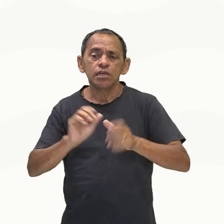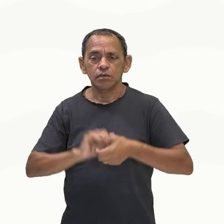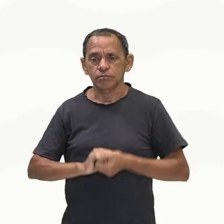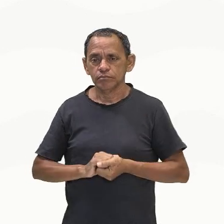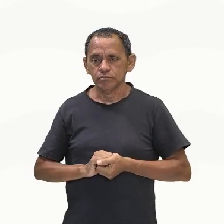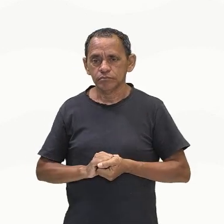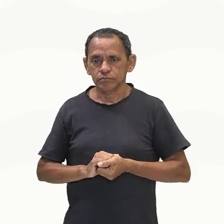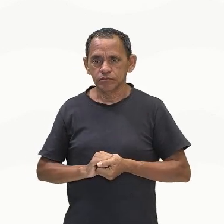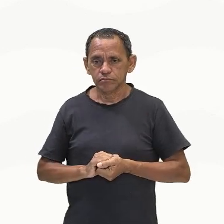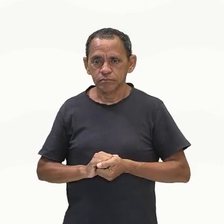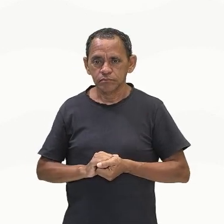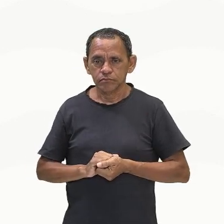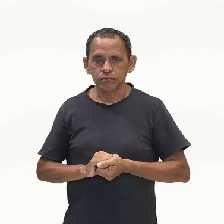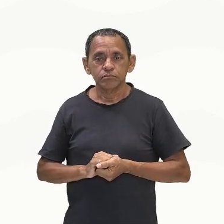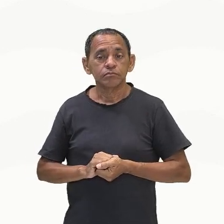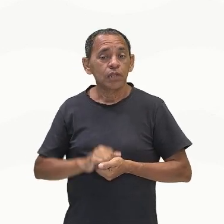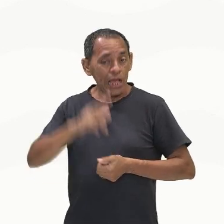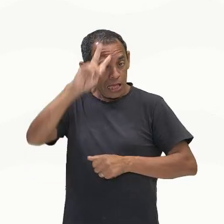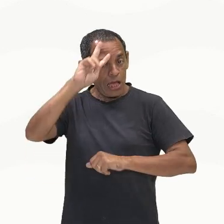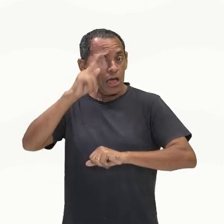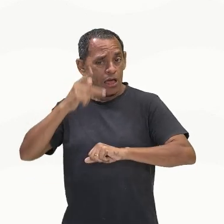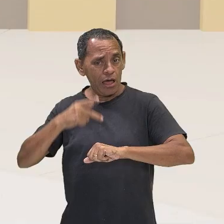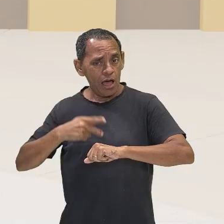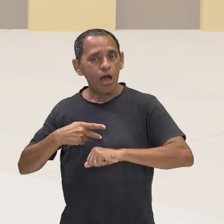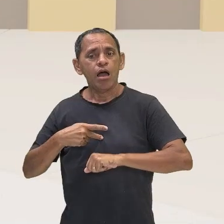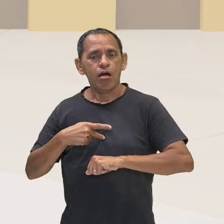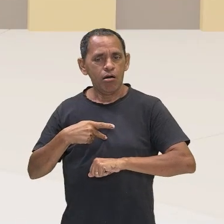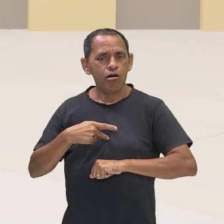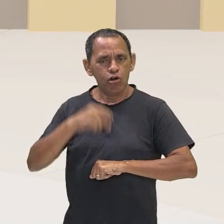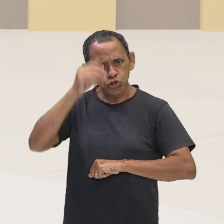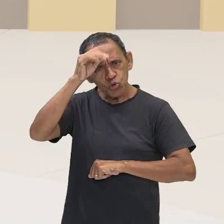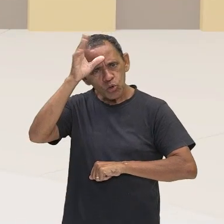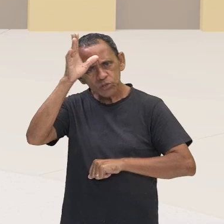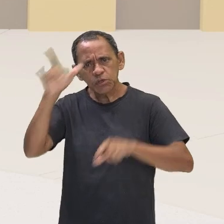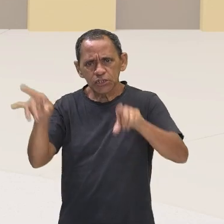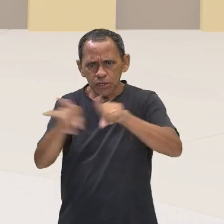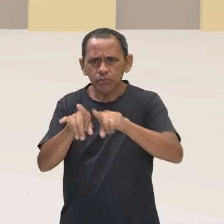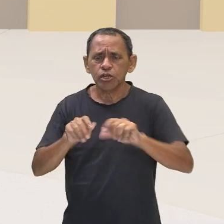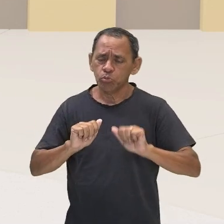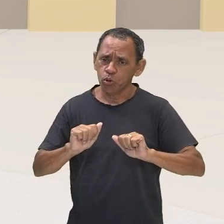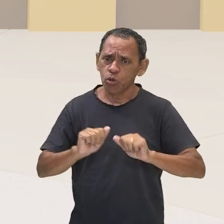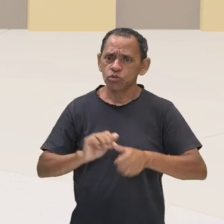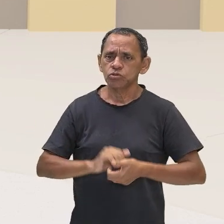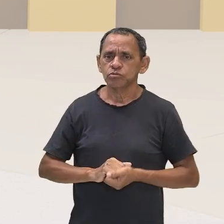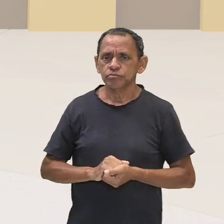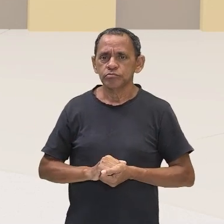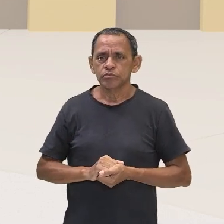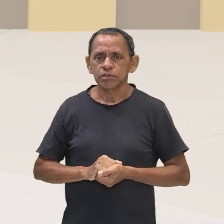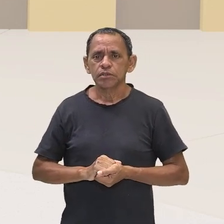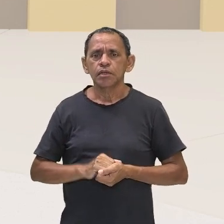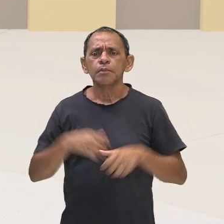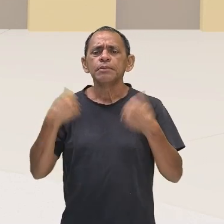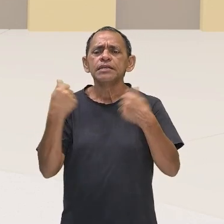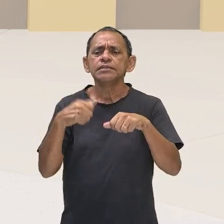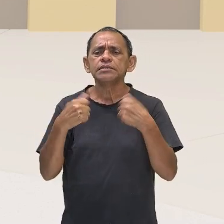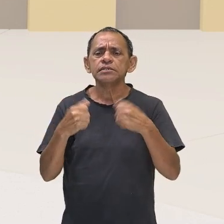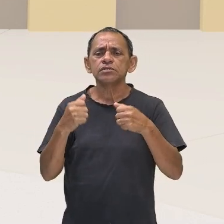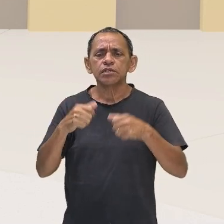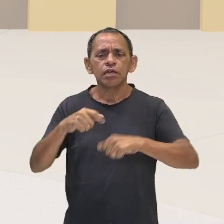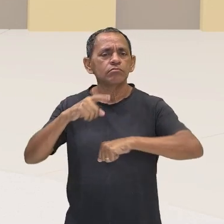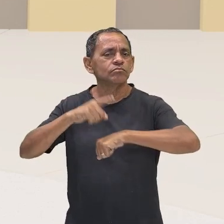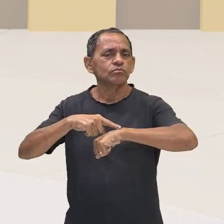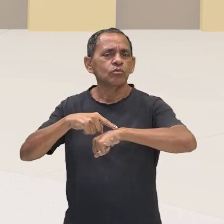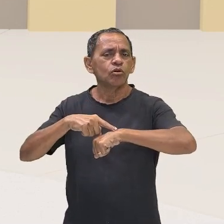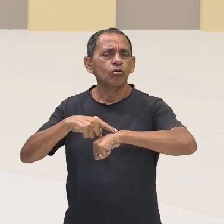por exemplo, o autoconhecimento? Então, eu posso atingir o autoconhecimento tendo o quê? Tendo um momento a